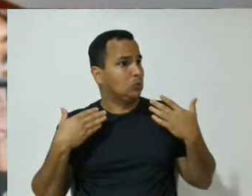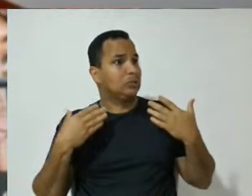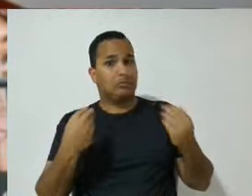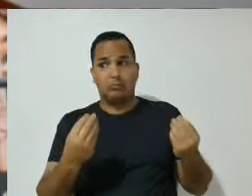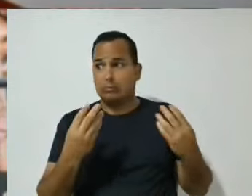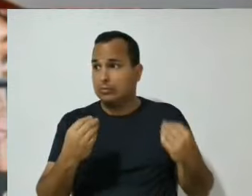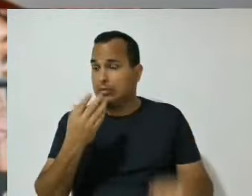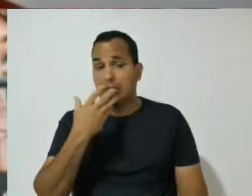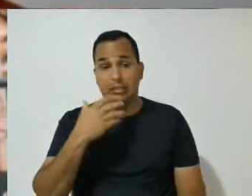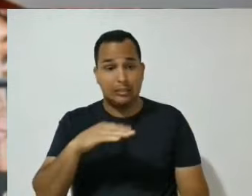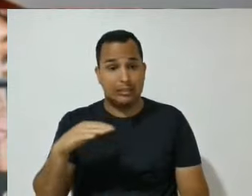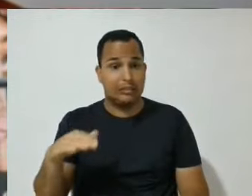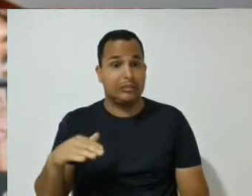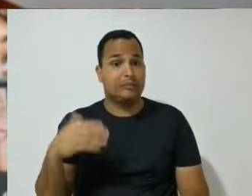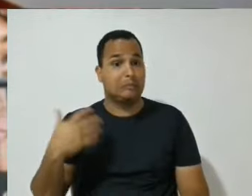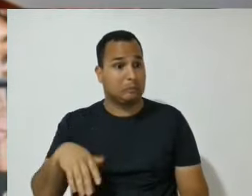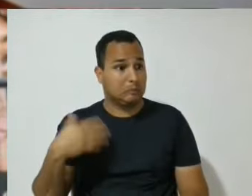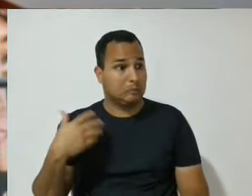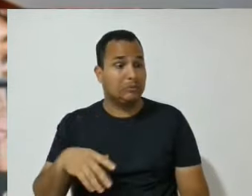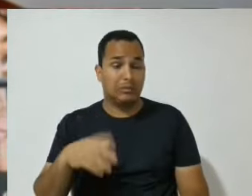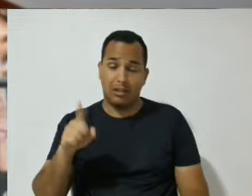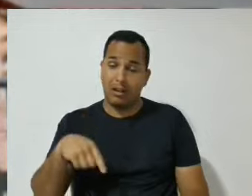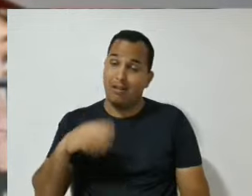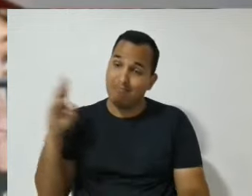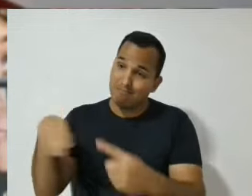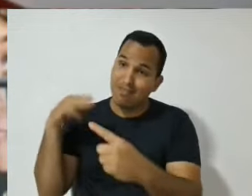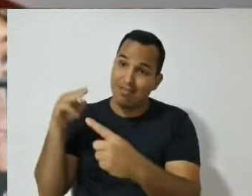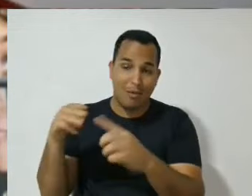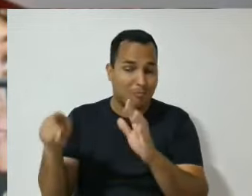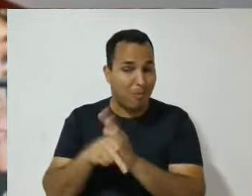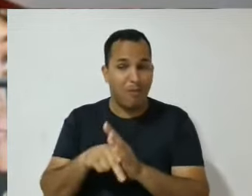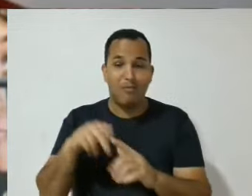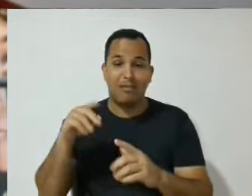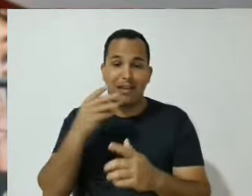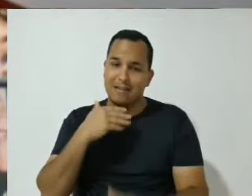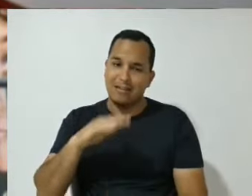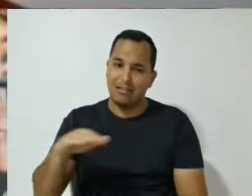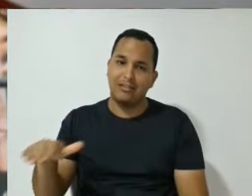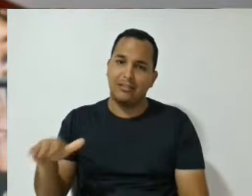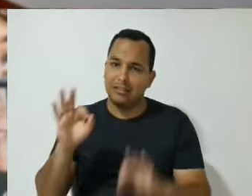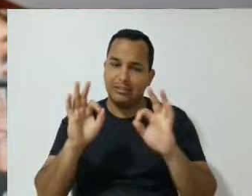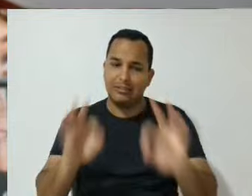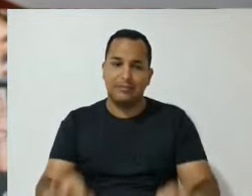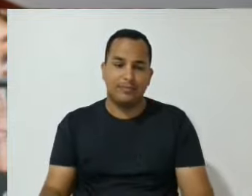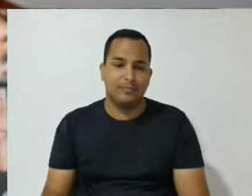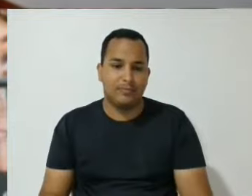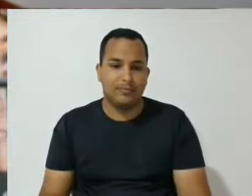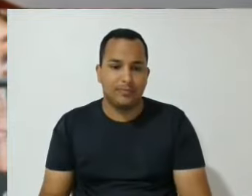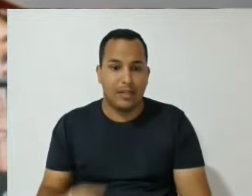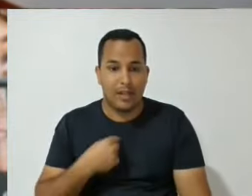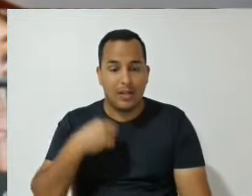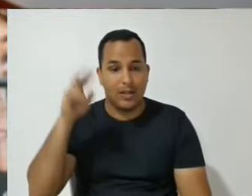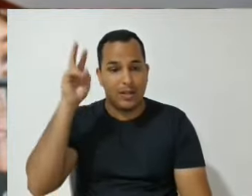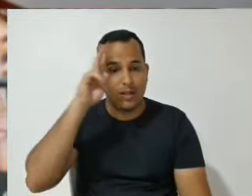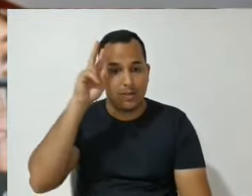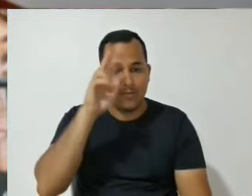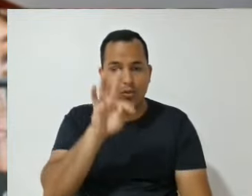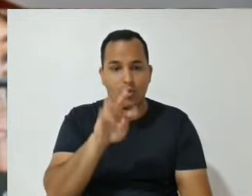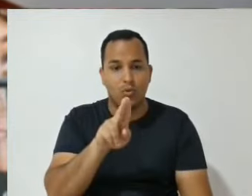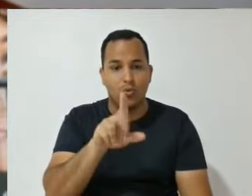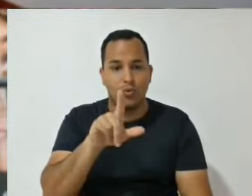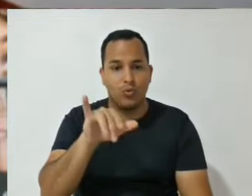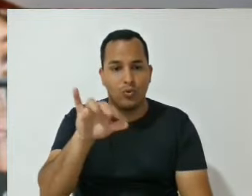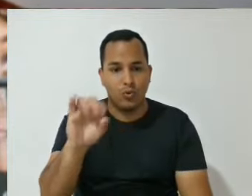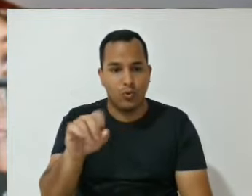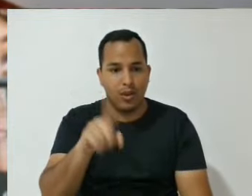não, mas aqui tem uma missão com criança, não é possível. E eu me lembro que o Júnior, que era o assistente administrativo, que ia para a